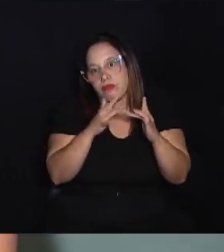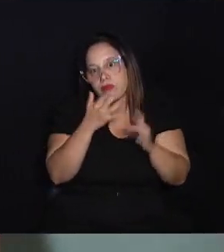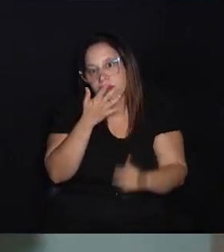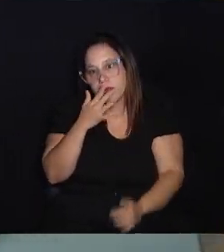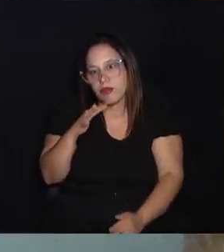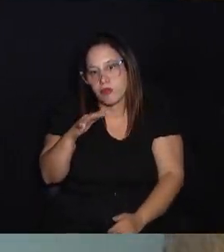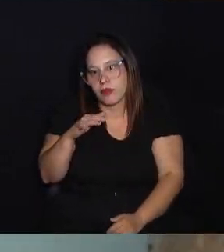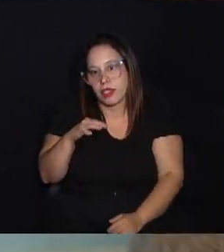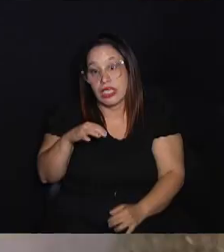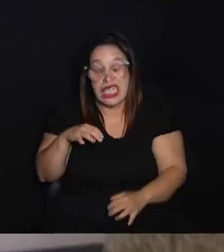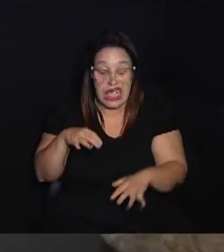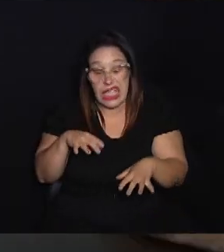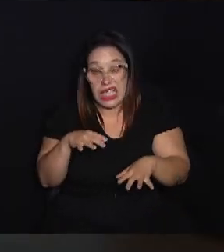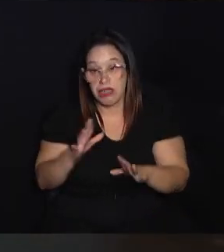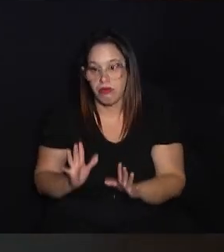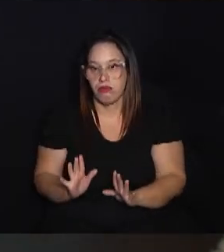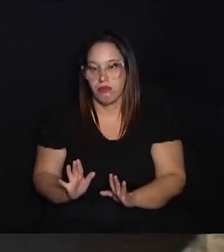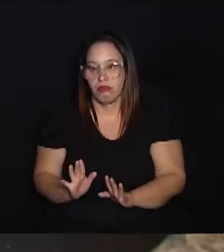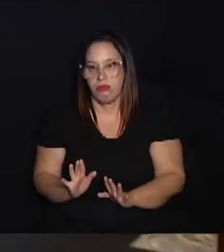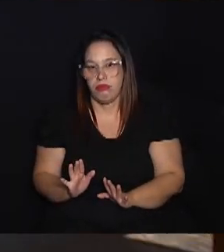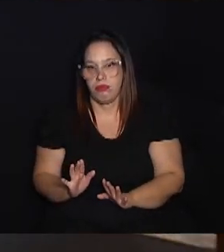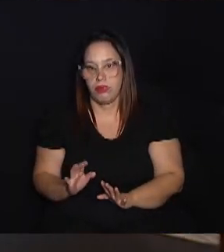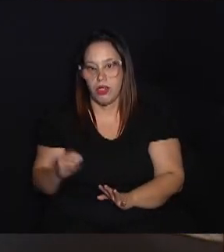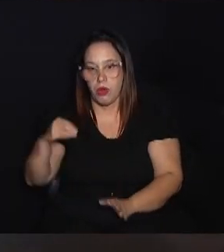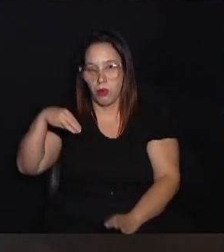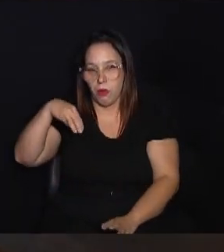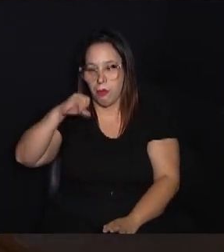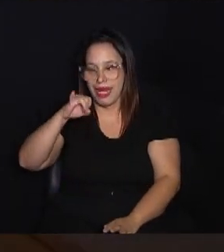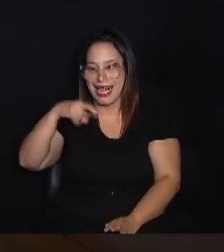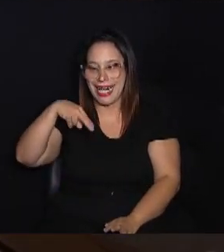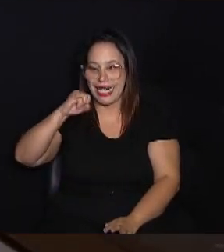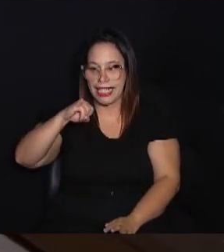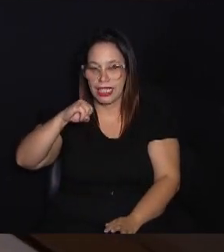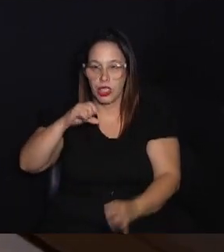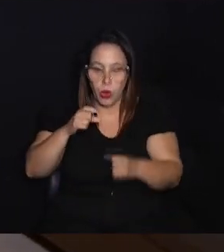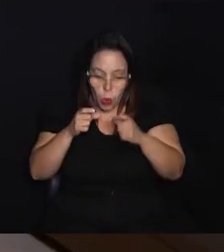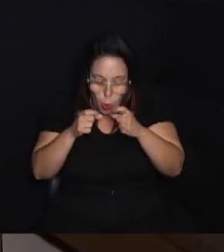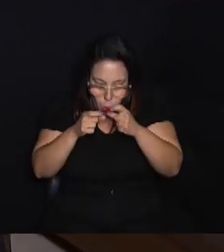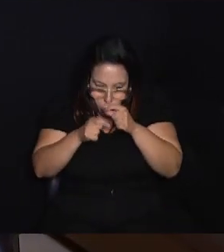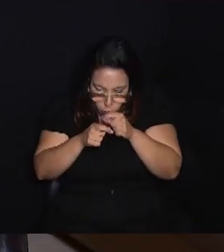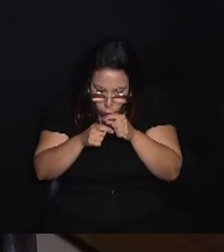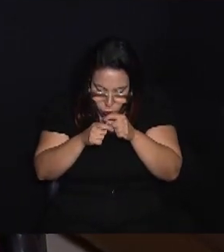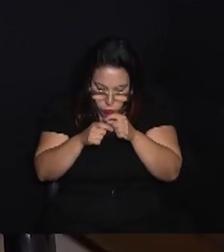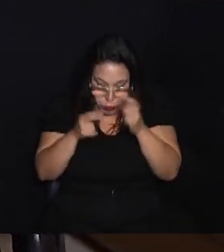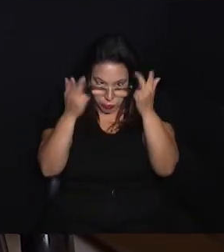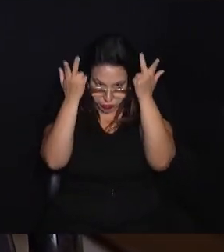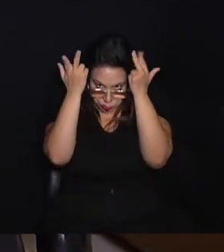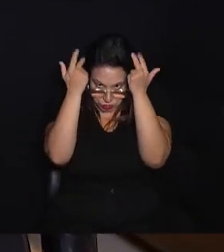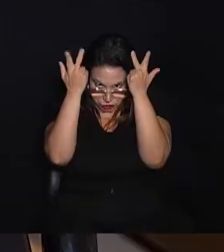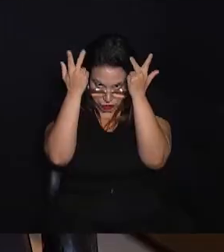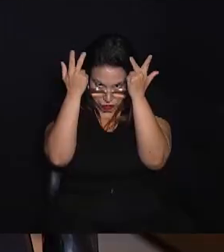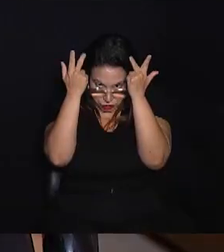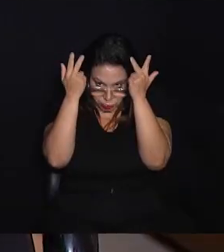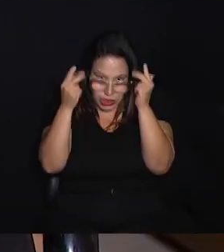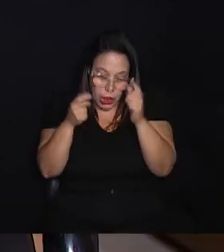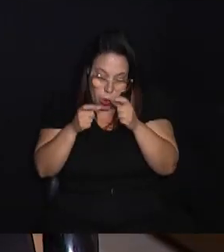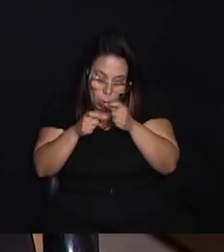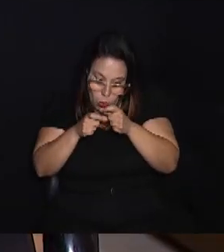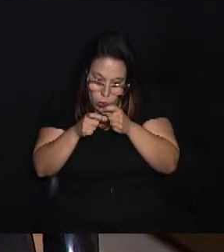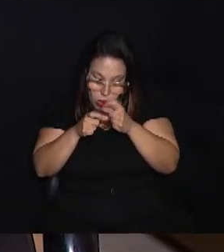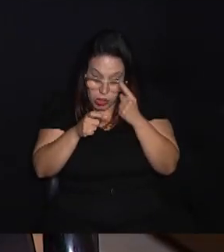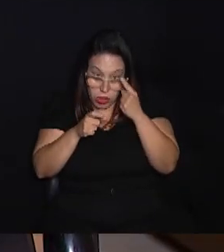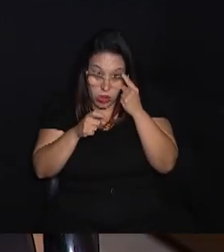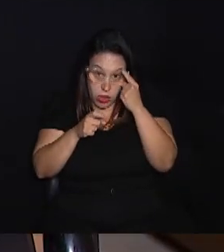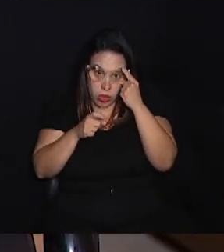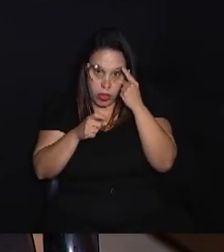são mais ariscos, né? Os minis, né, a gente fala que são os pequenininhos, né, a gente tem alguns padrões de raça. Eles normalmente são animais